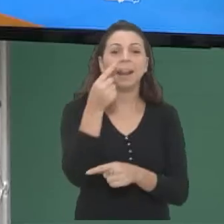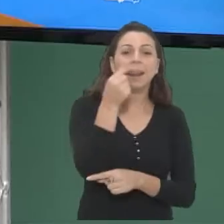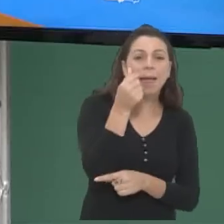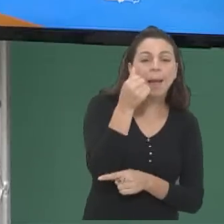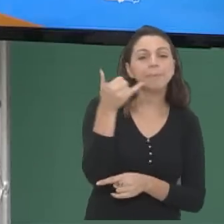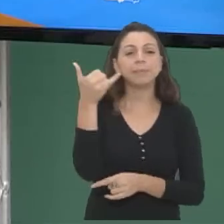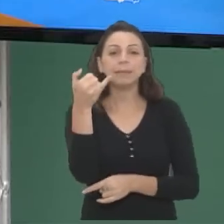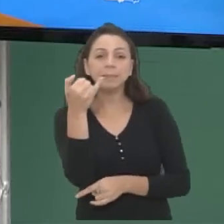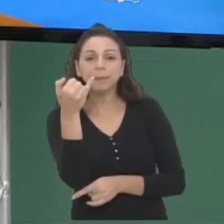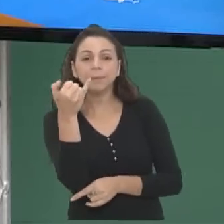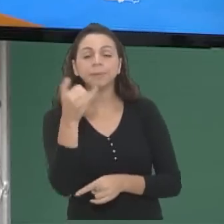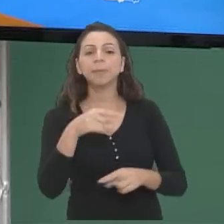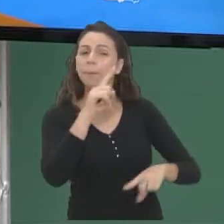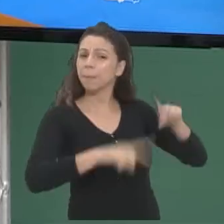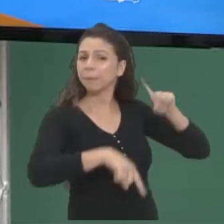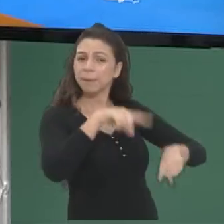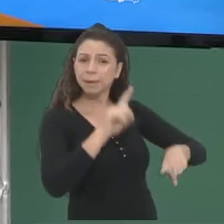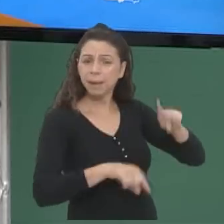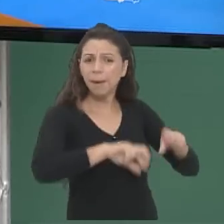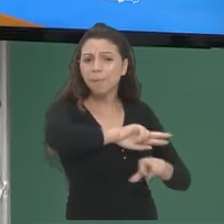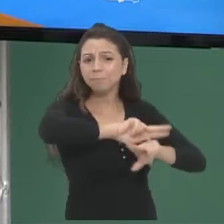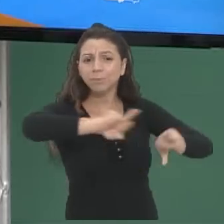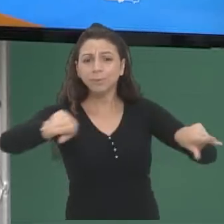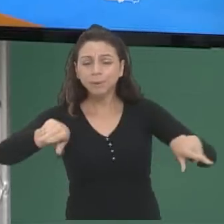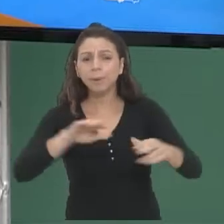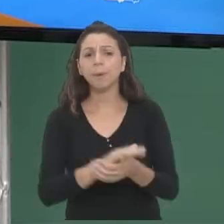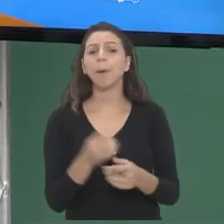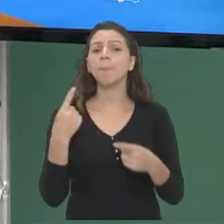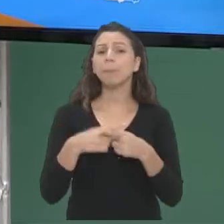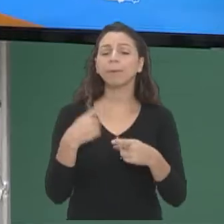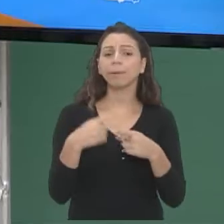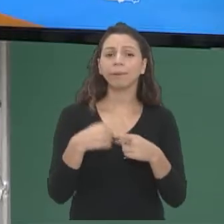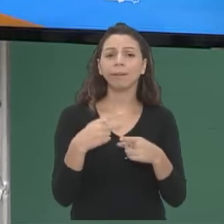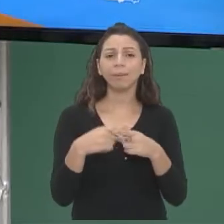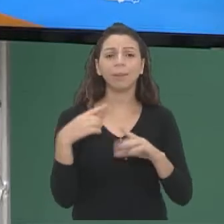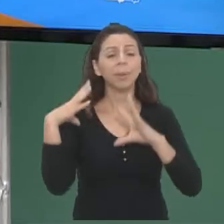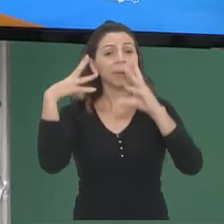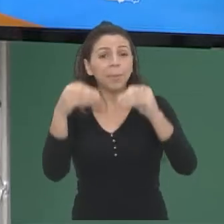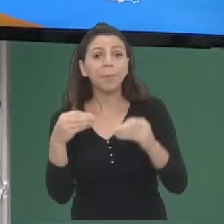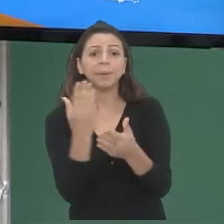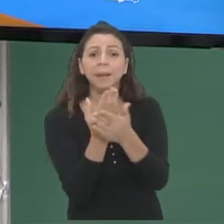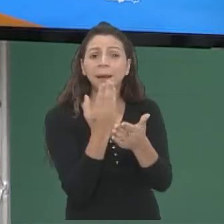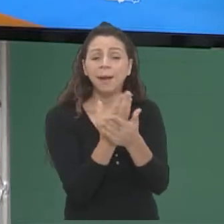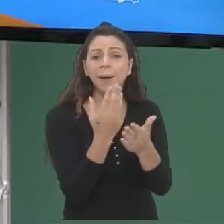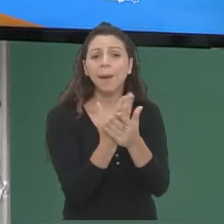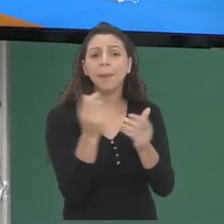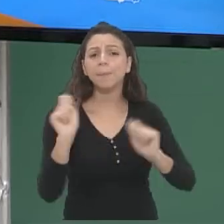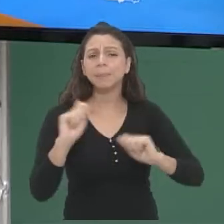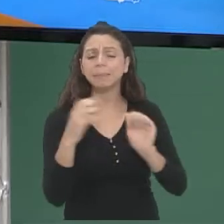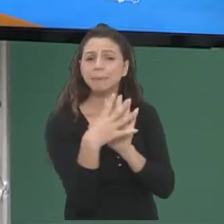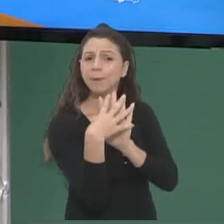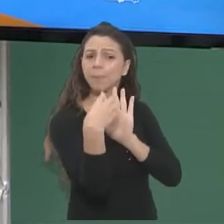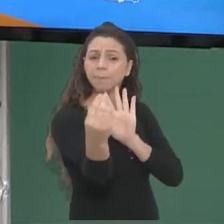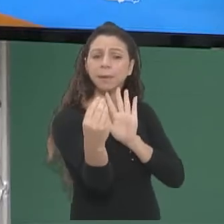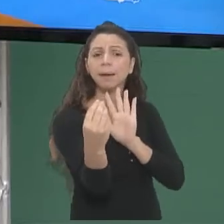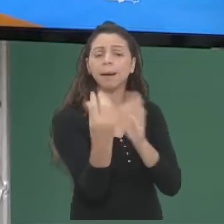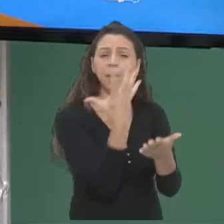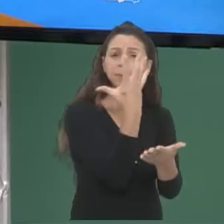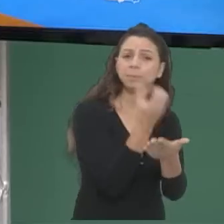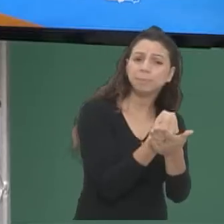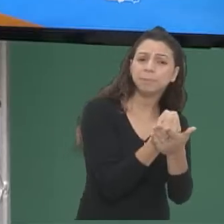sua caneta, com o seu material. Por quê? Toda aula de ciências você vai copiar, você vai fazer anotações, as correções